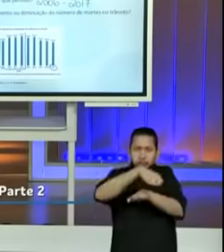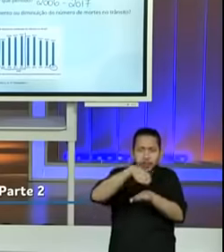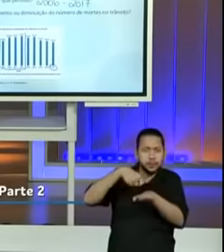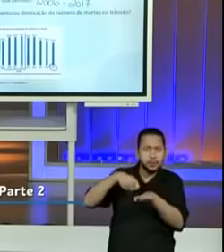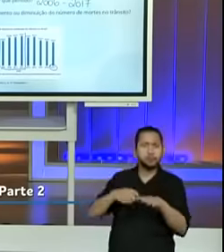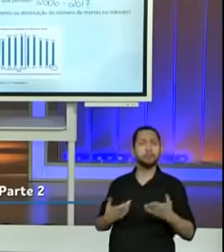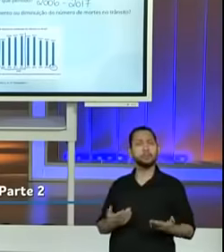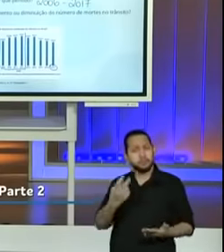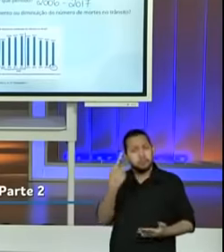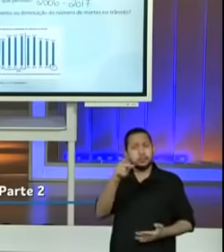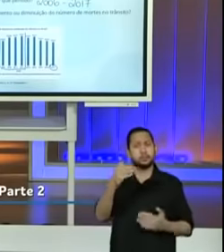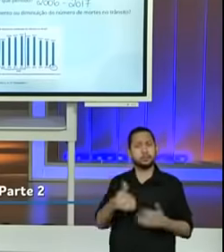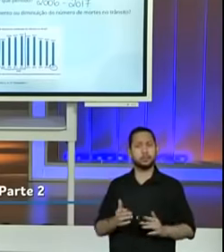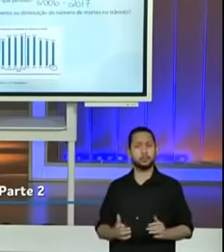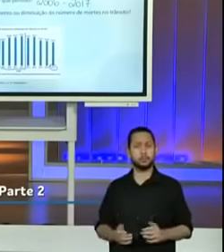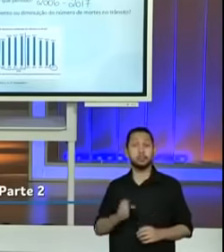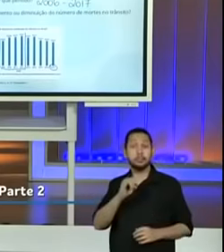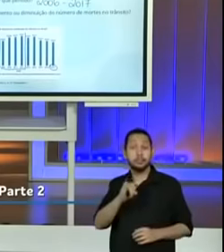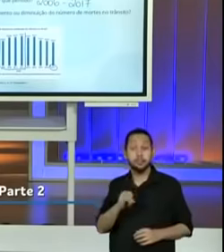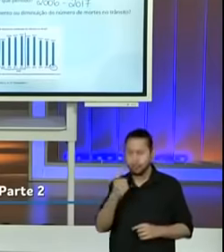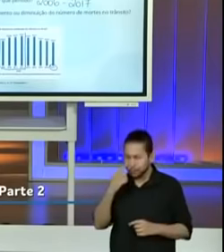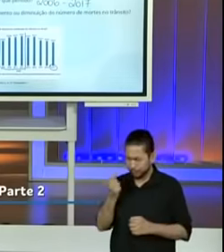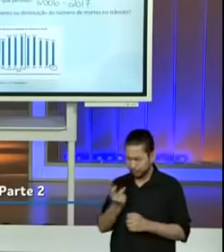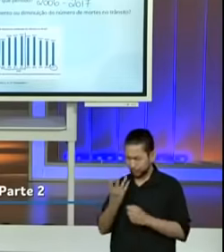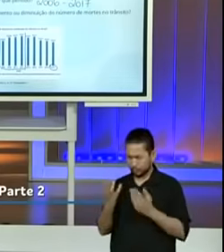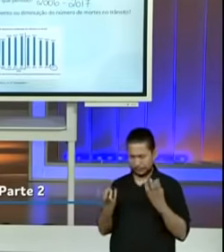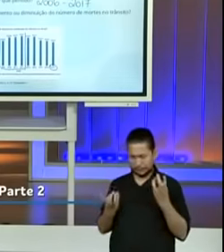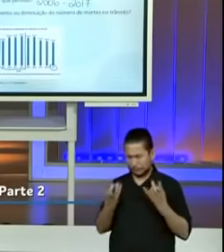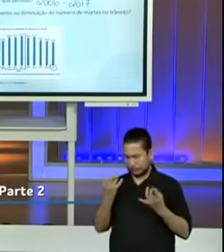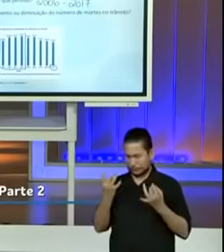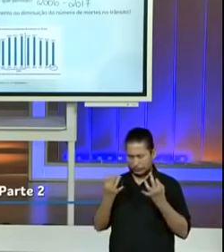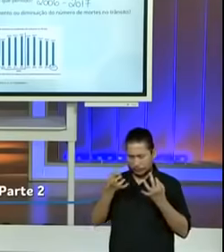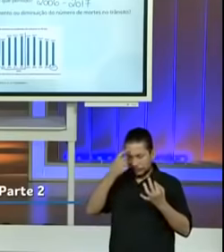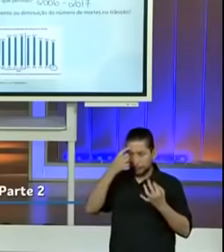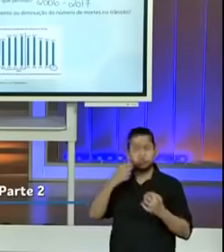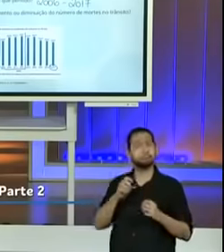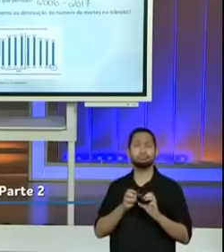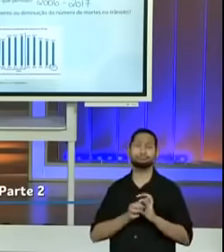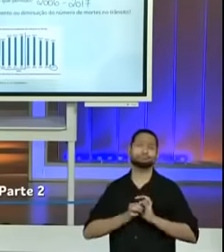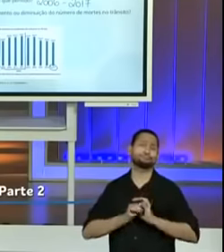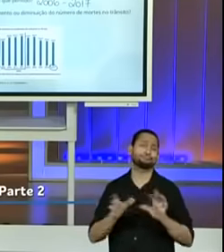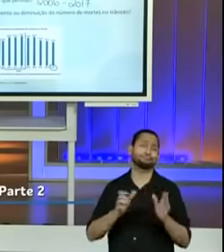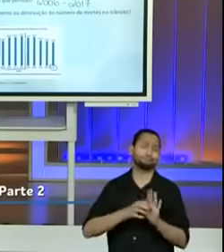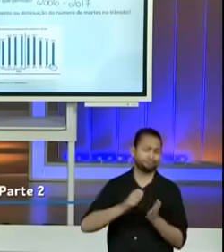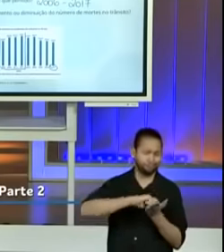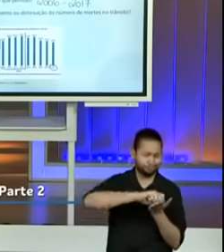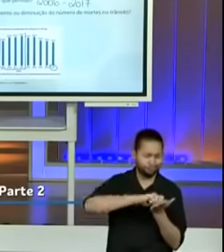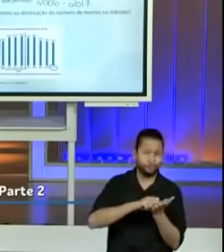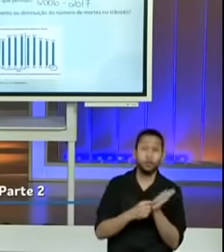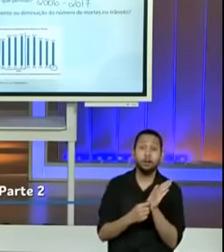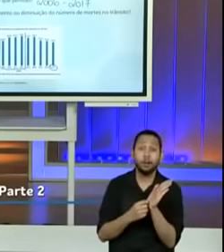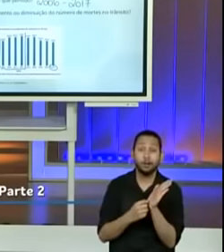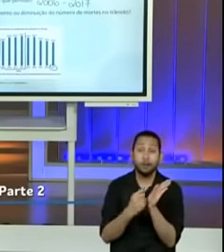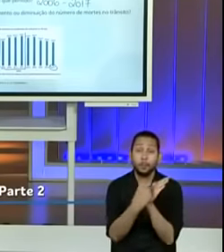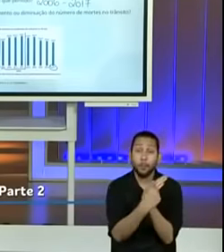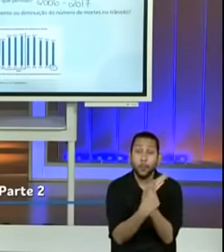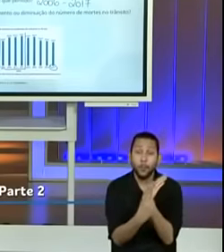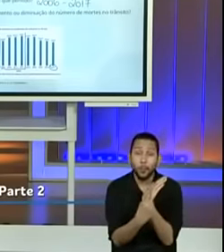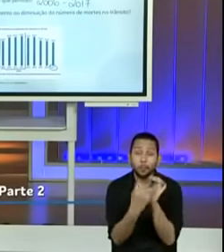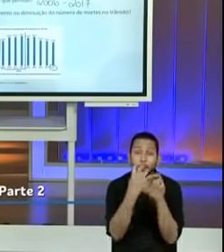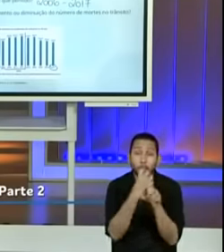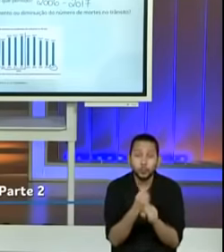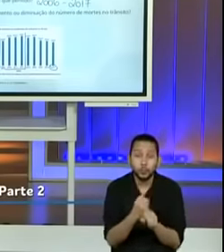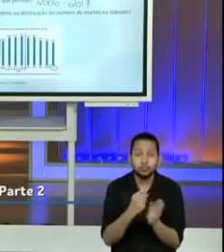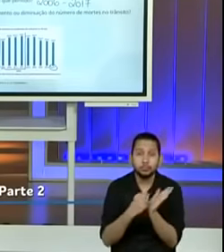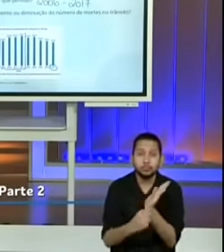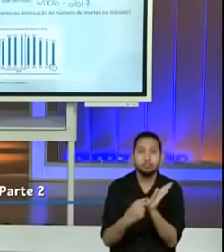tá? Então, quando você precisa analisar dados em gráficos ou tabelas, rabisque. faça contas, sabe? Então, eu acho que esse